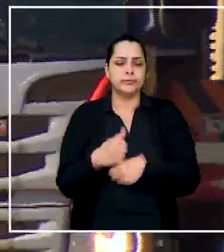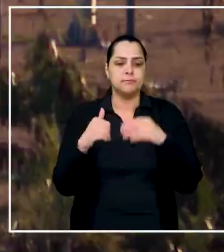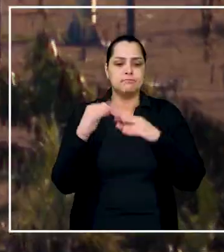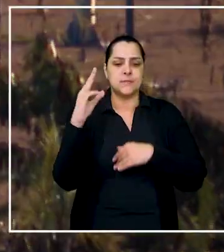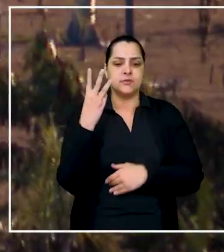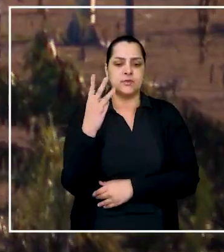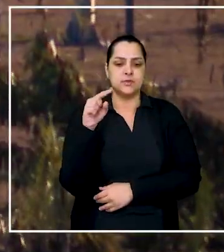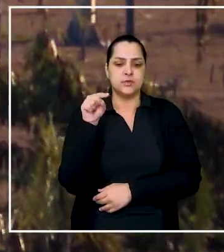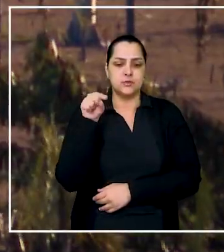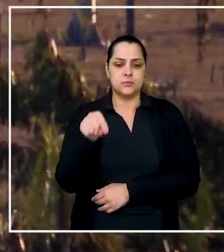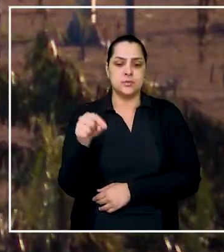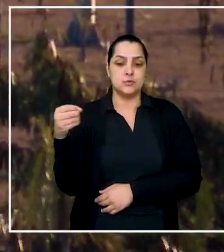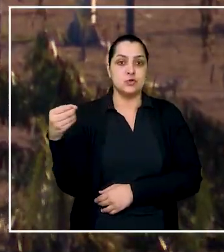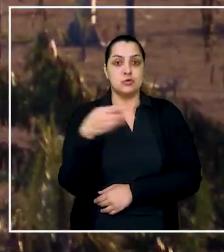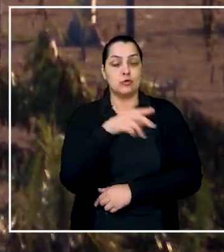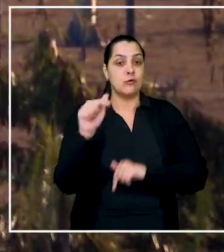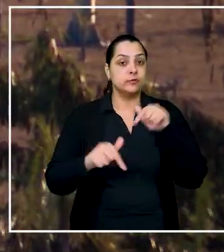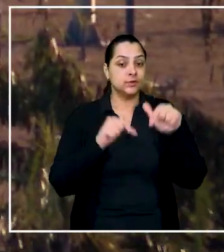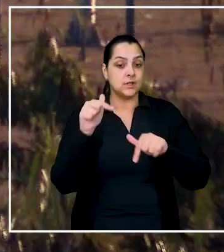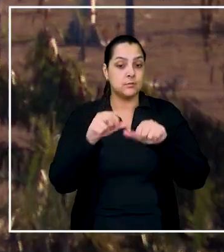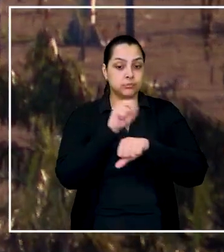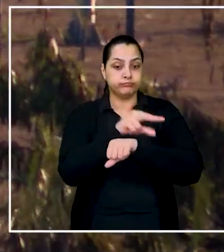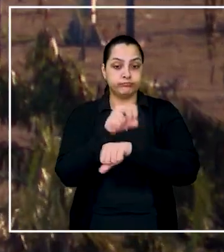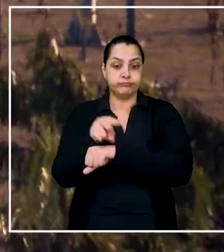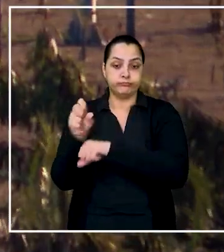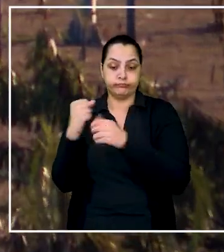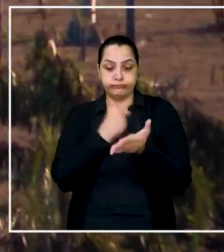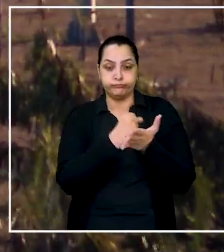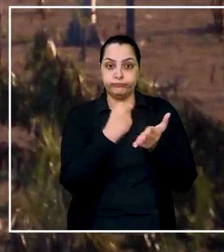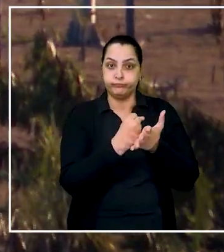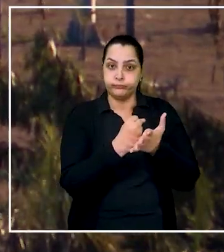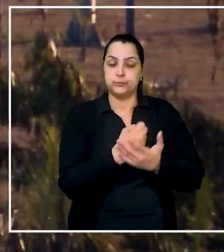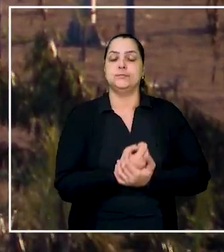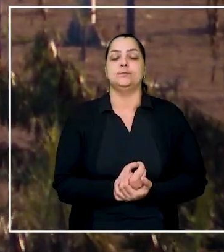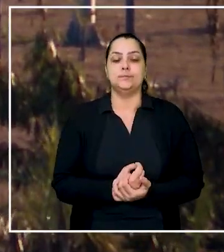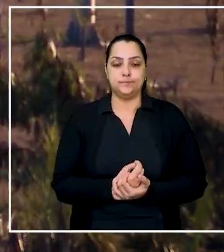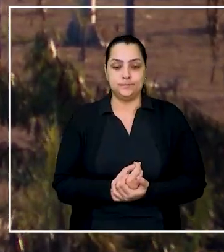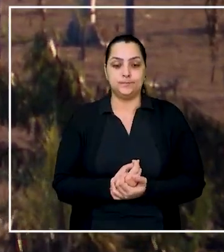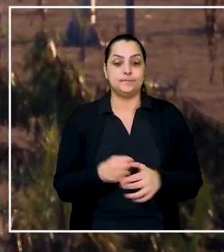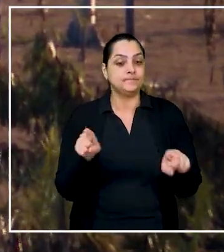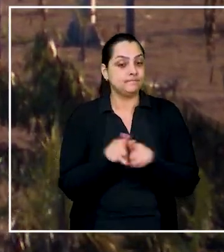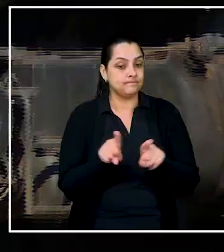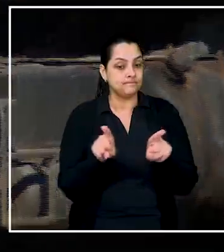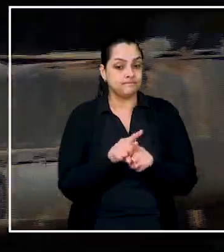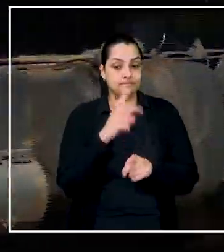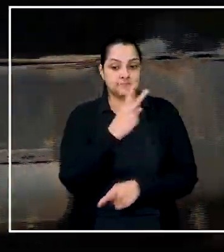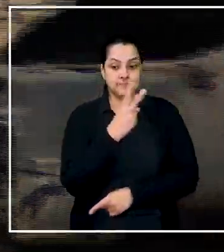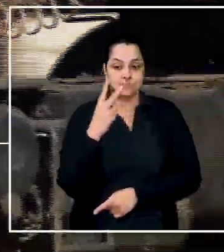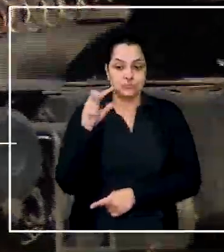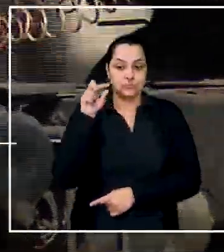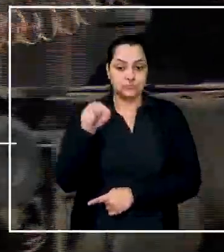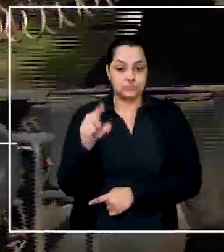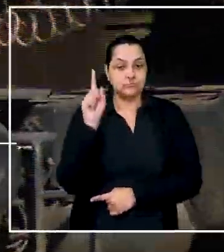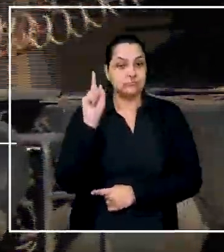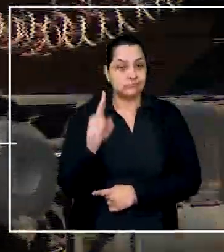um total de mais de 31 mil novas vagas de trabalho com registro formal. Destas, cerca